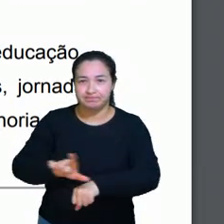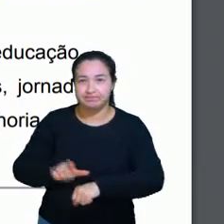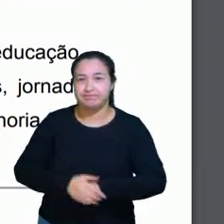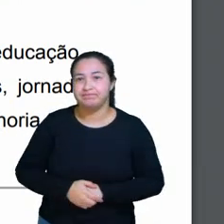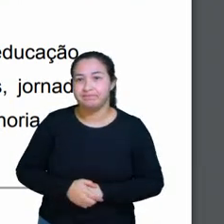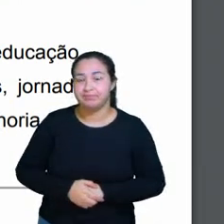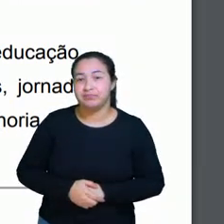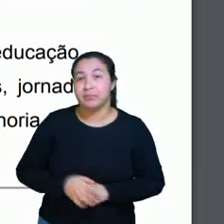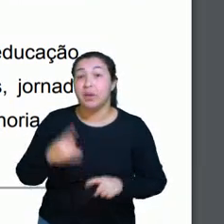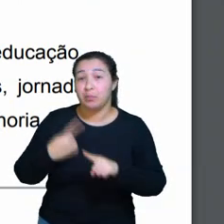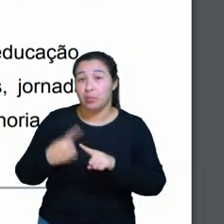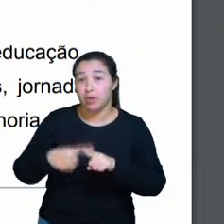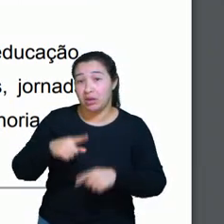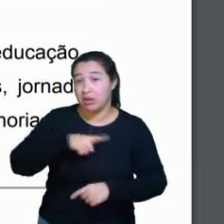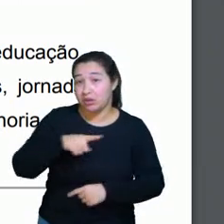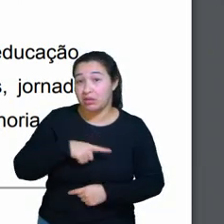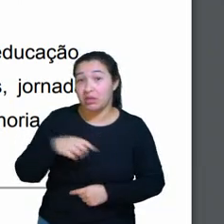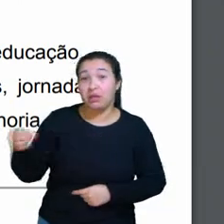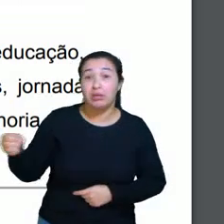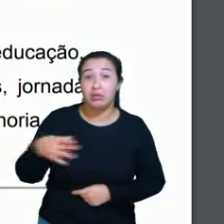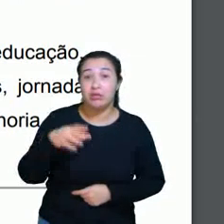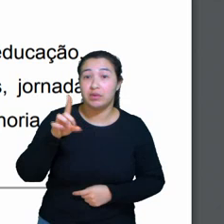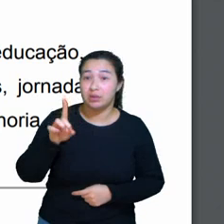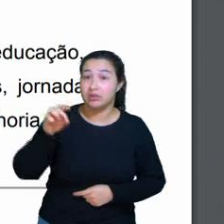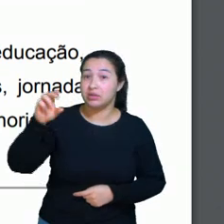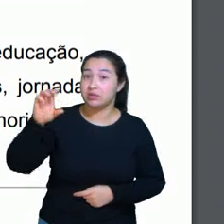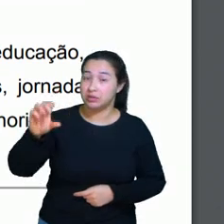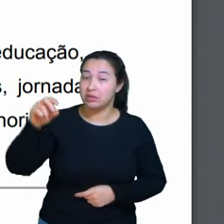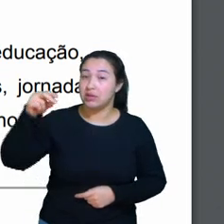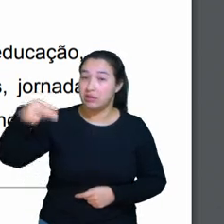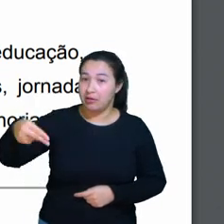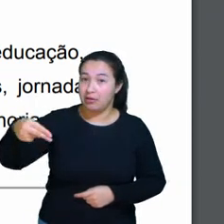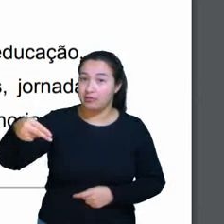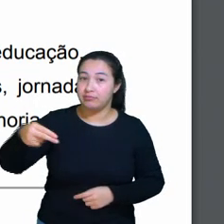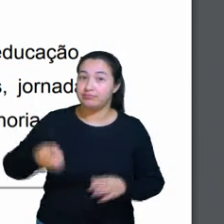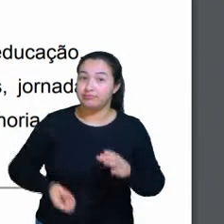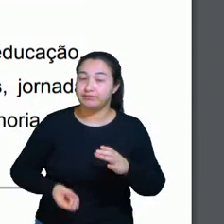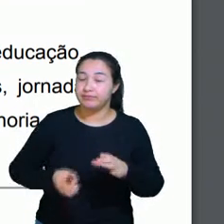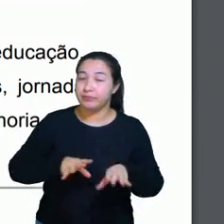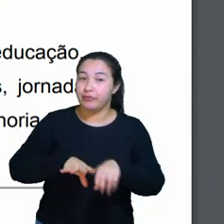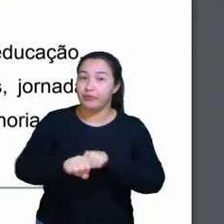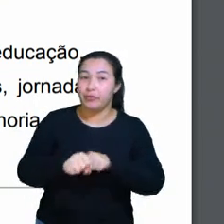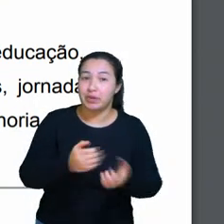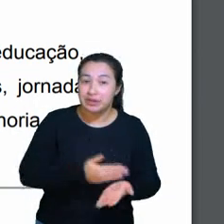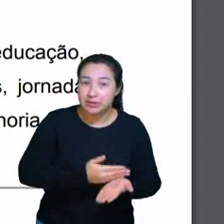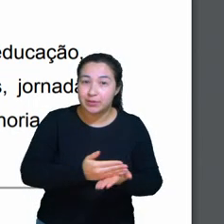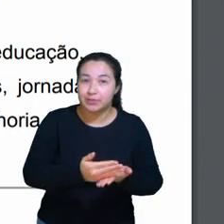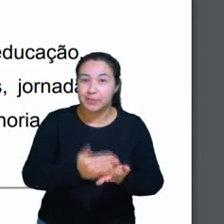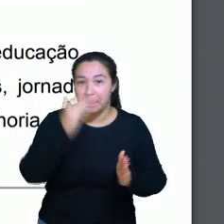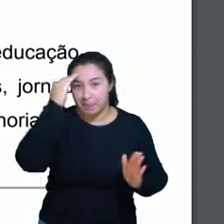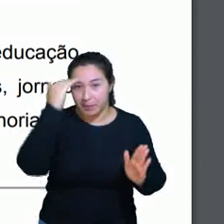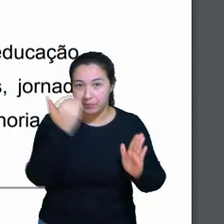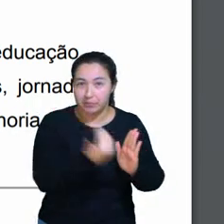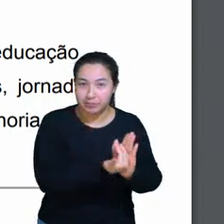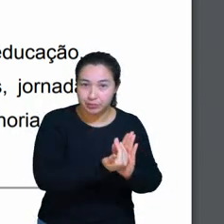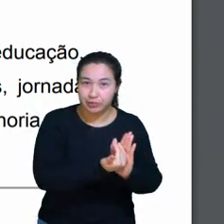licenciatura à luz das novas dcns para a formação Inicial cumprindo